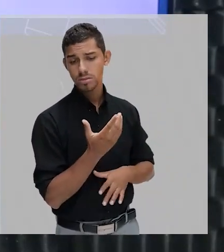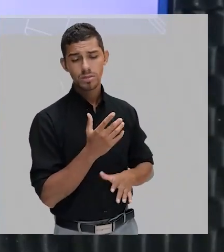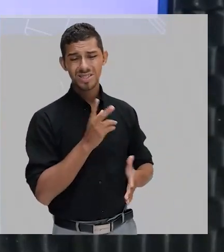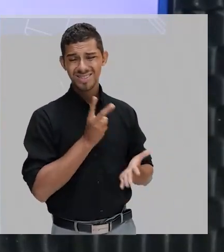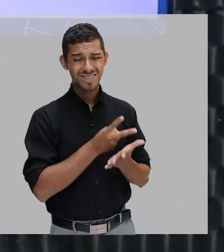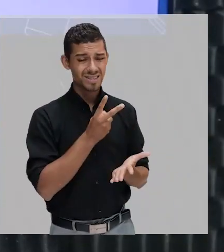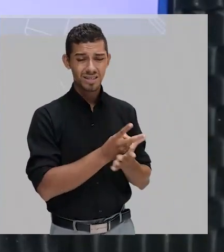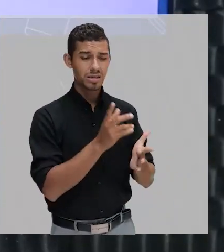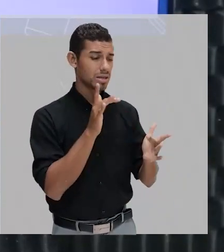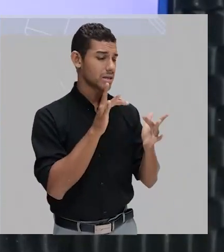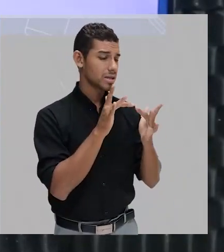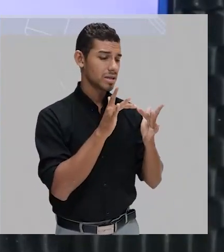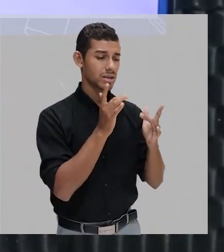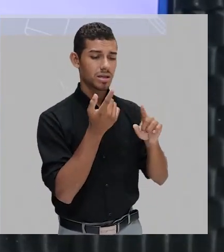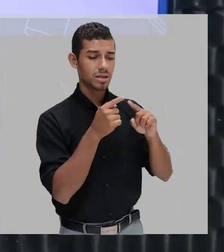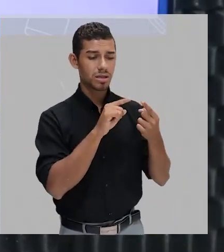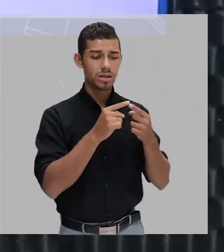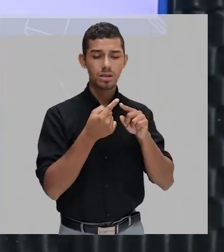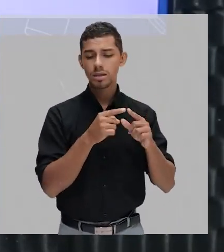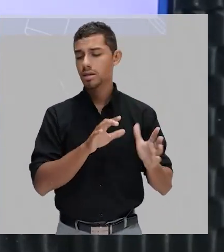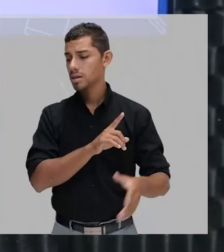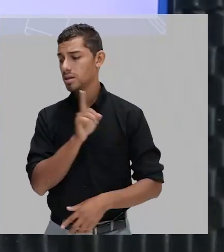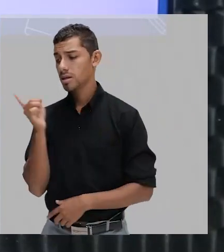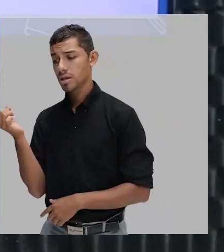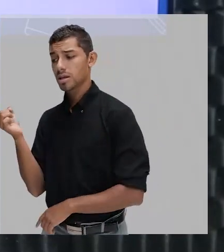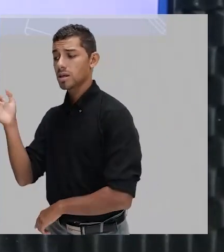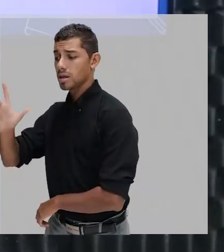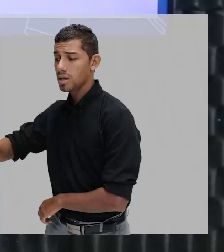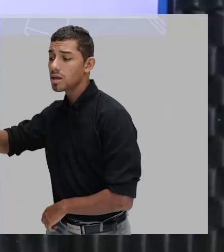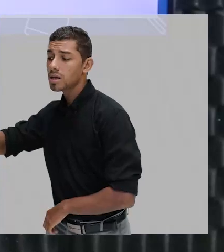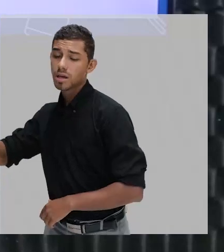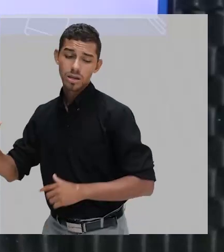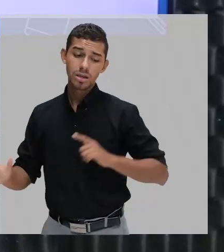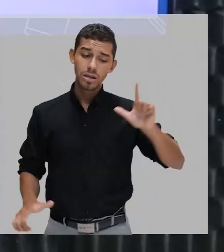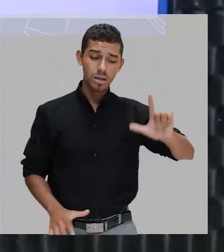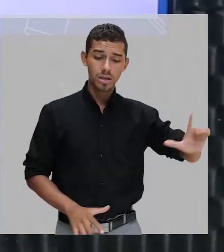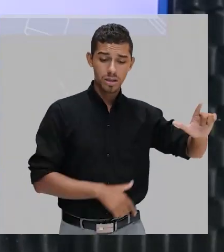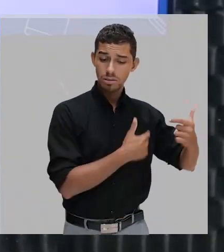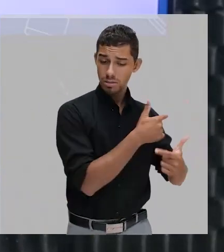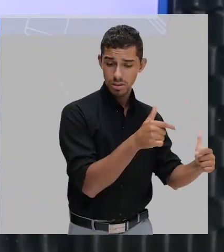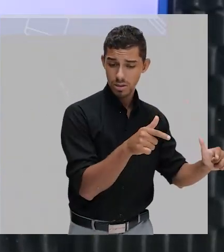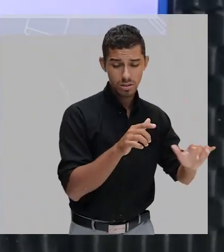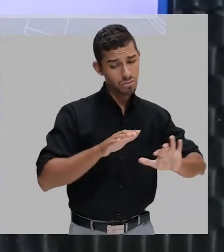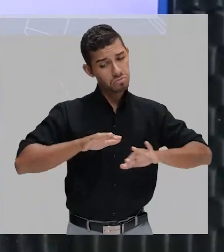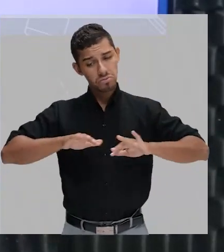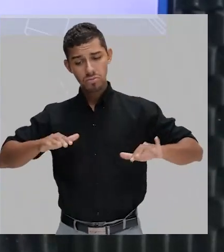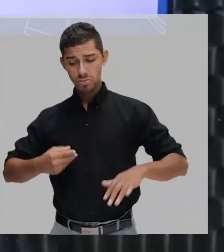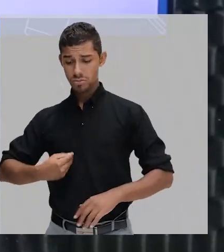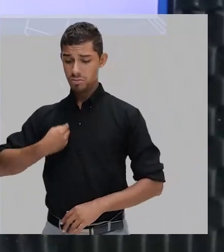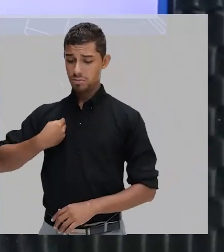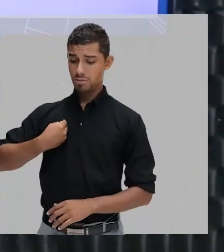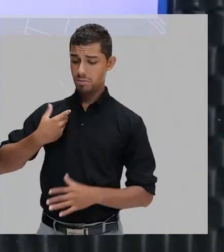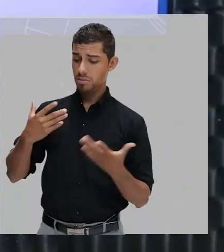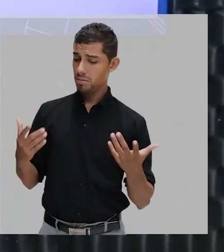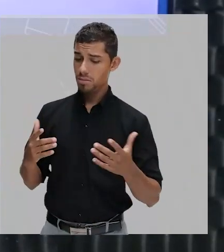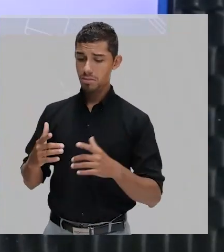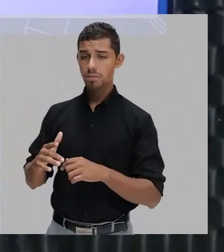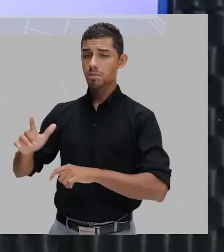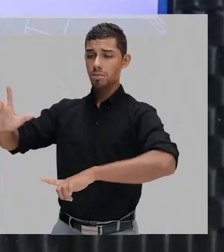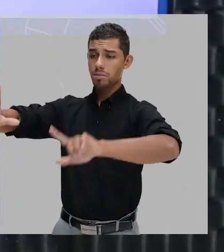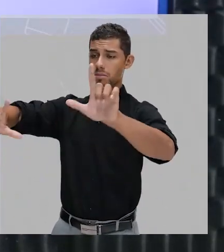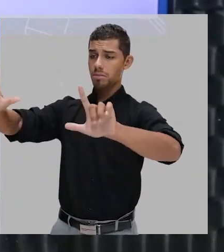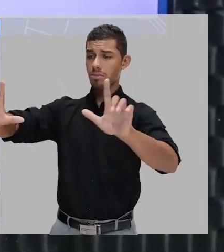nós estamos em contato com esses dois tipos, o literário e o não literário. seja de forma presencial, seja através